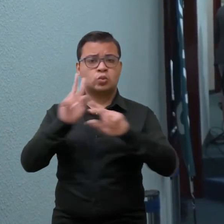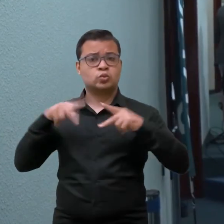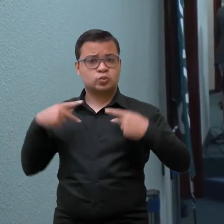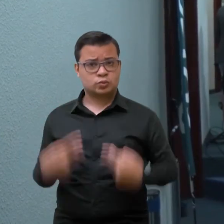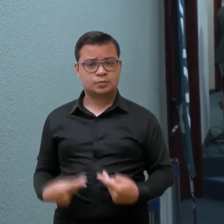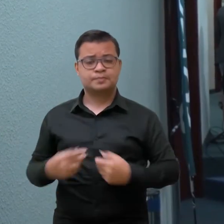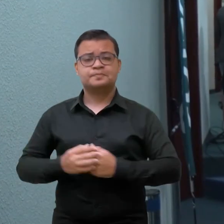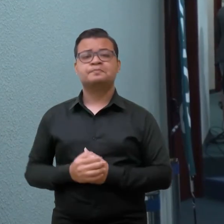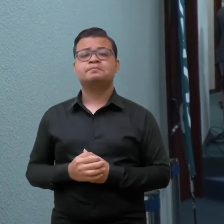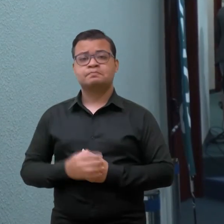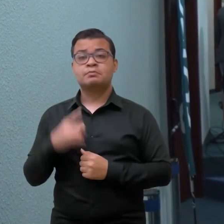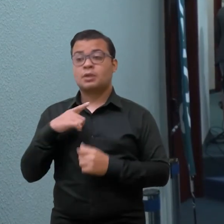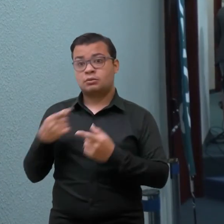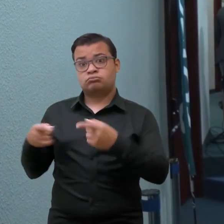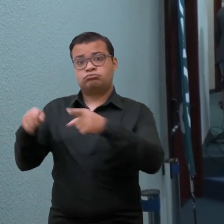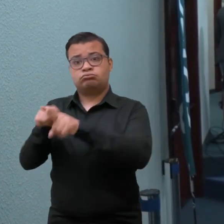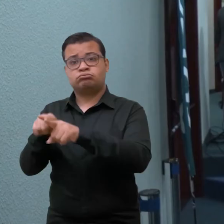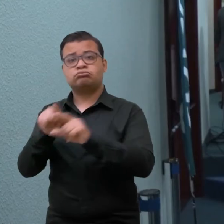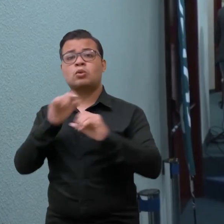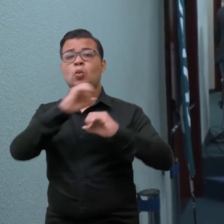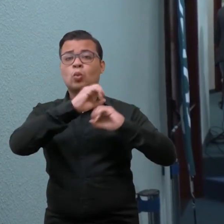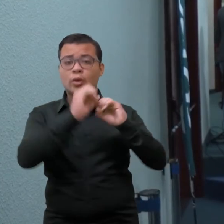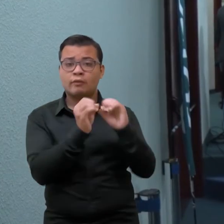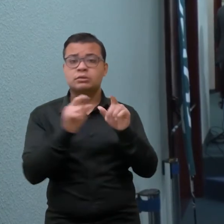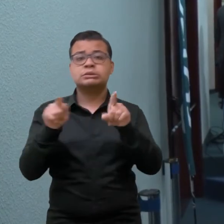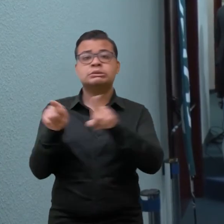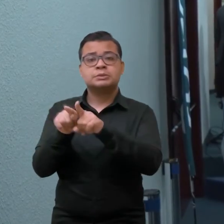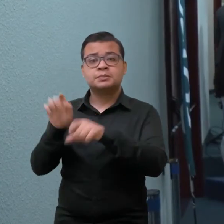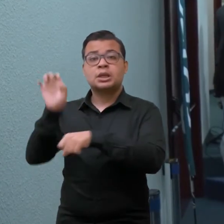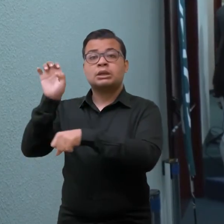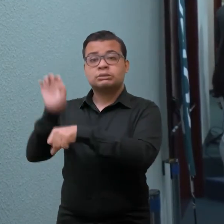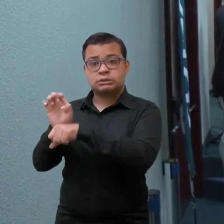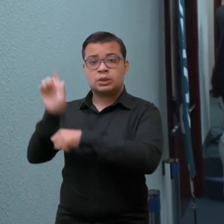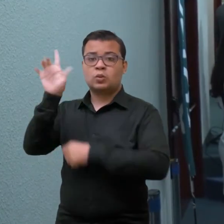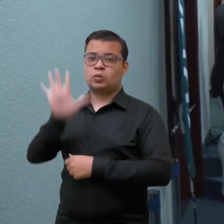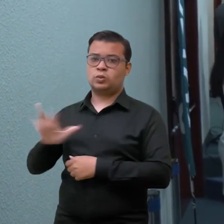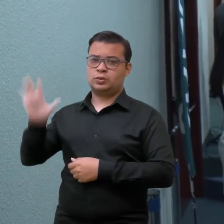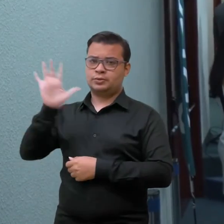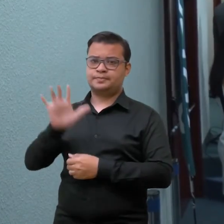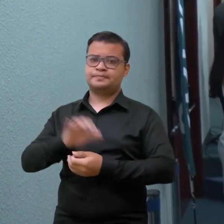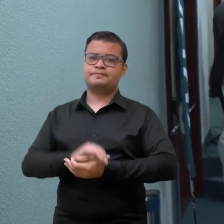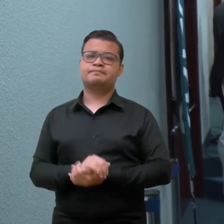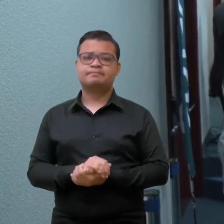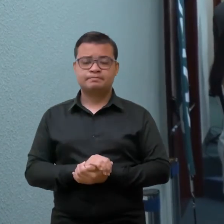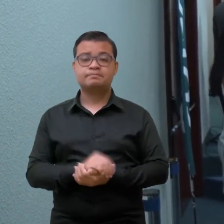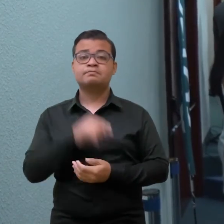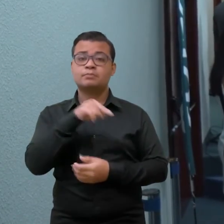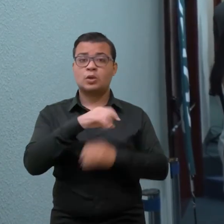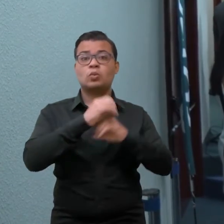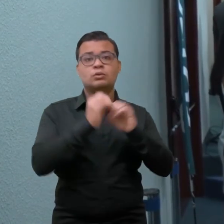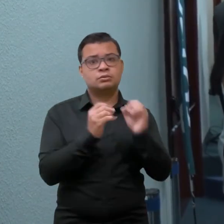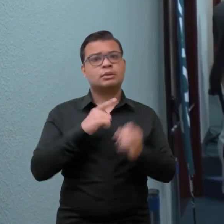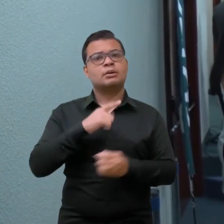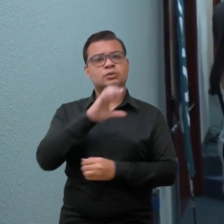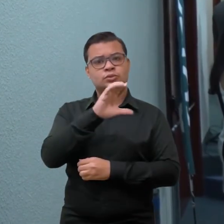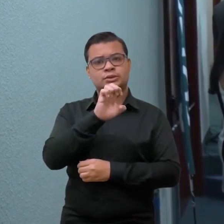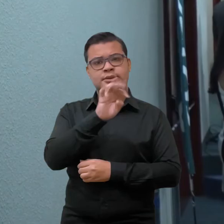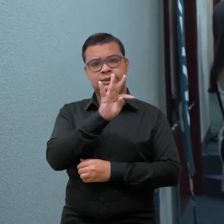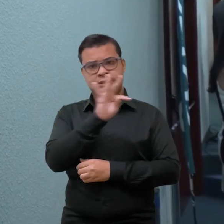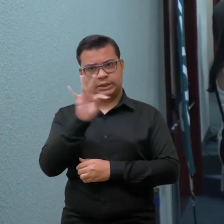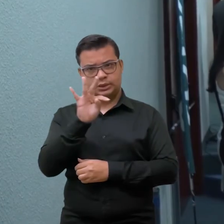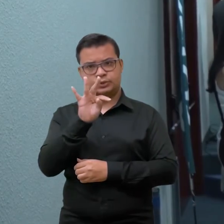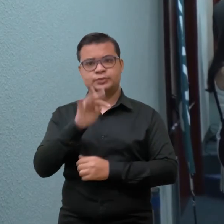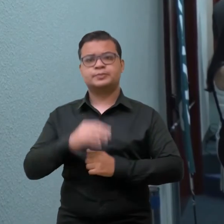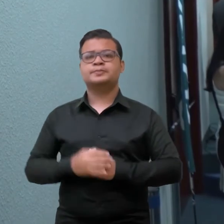através de um convênio entre a UFG e o Estado, a UFG por parte do nosso